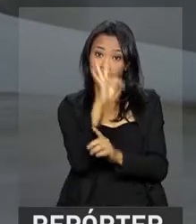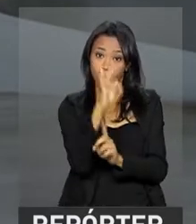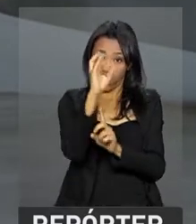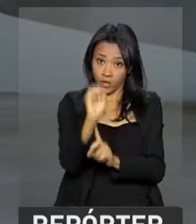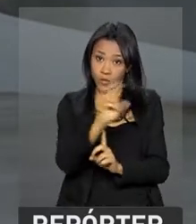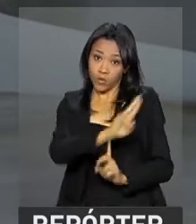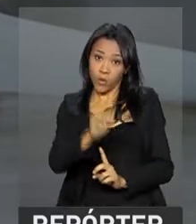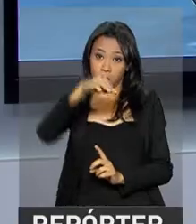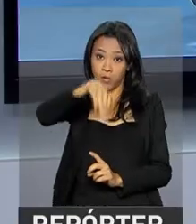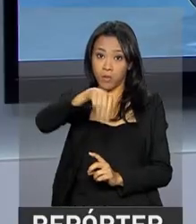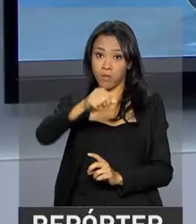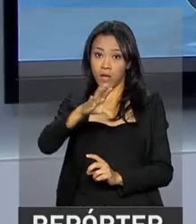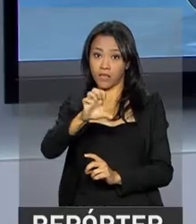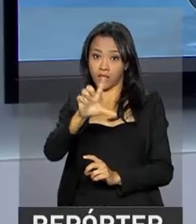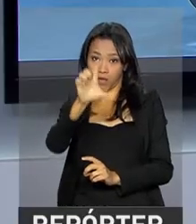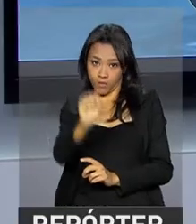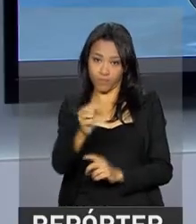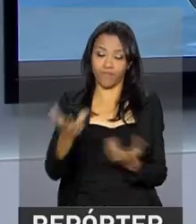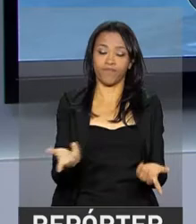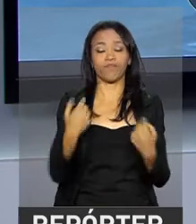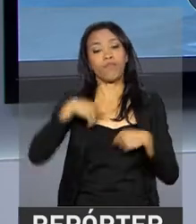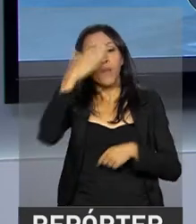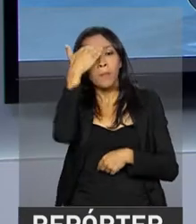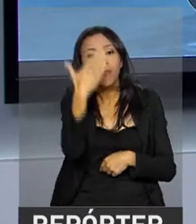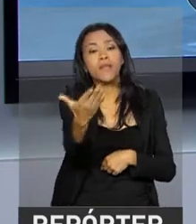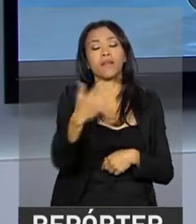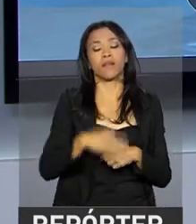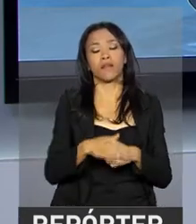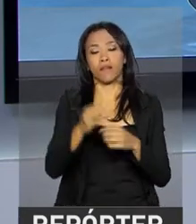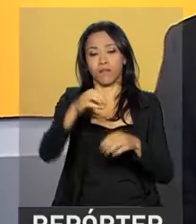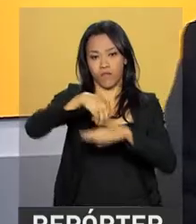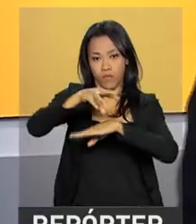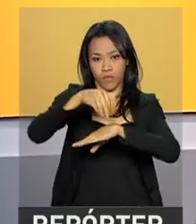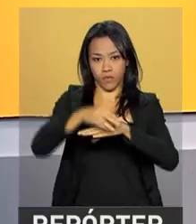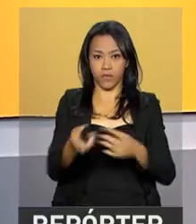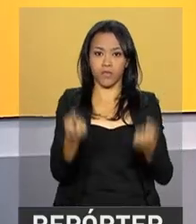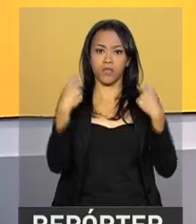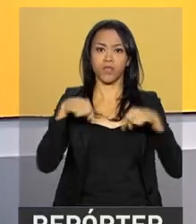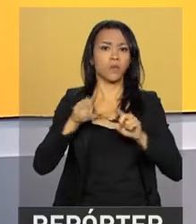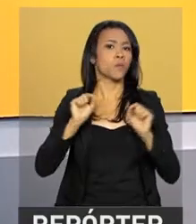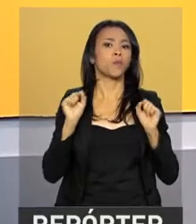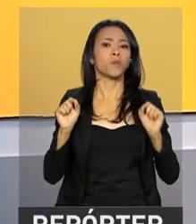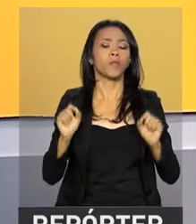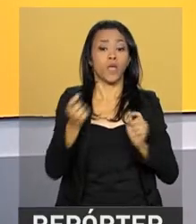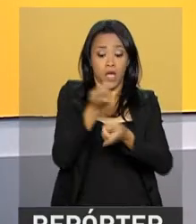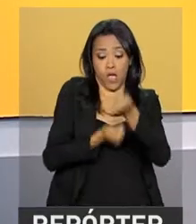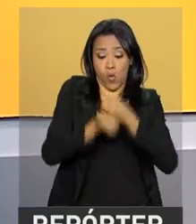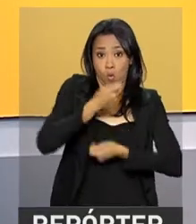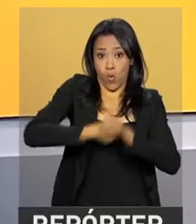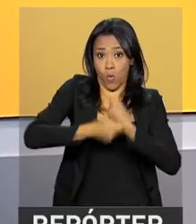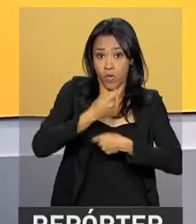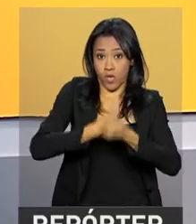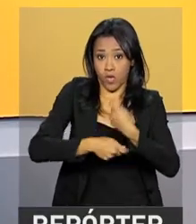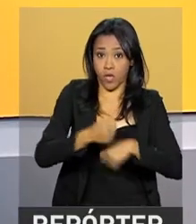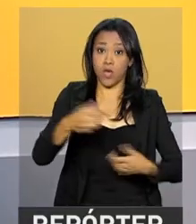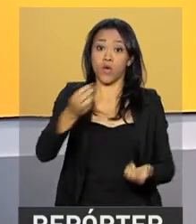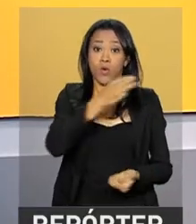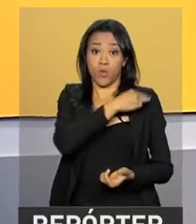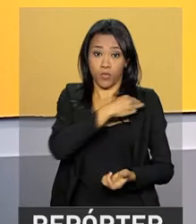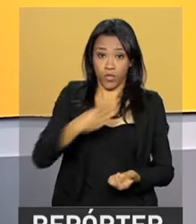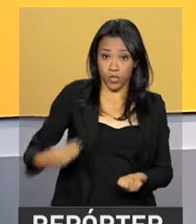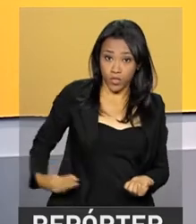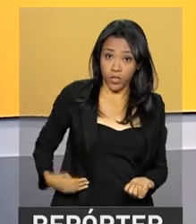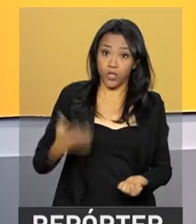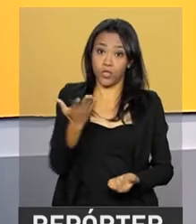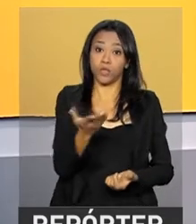você no estúdio além do toque nem obrigado pelas suas informações do palácio do planalto falar de economia agora o ministro da fazenda e henrique